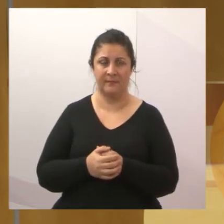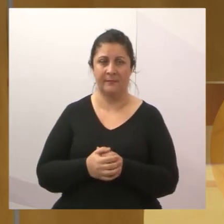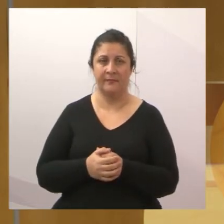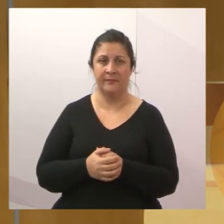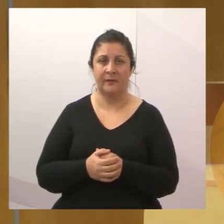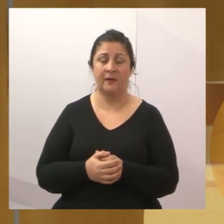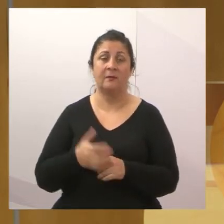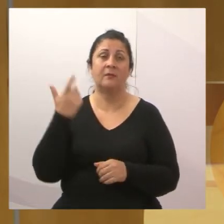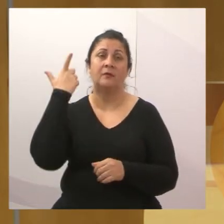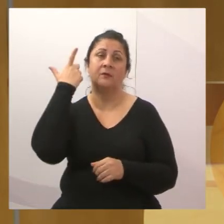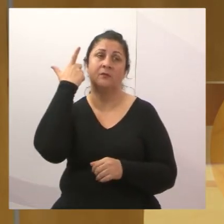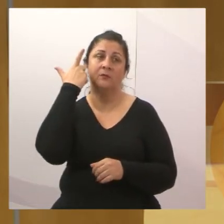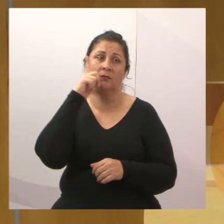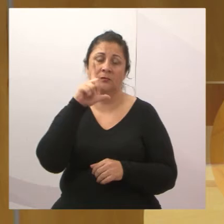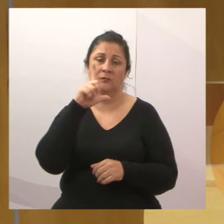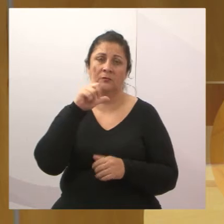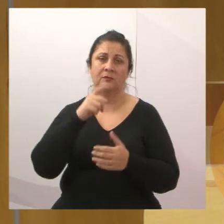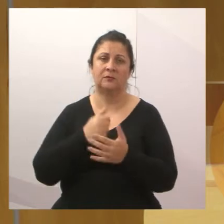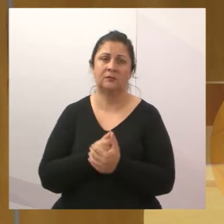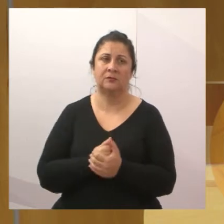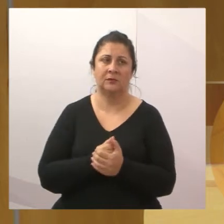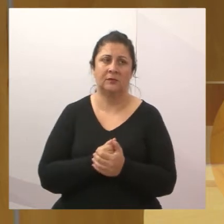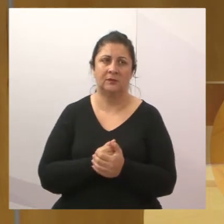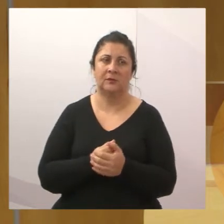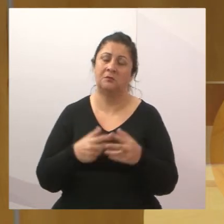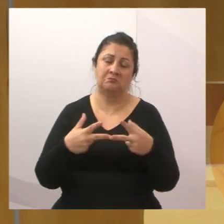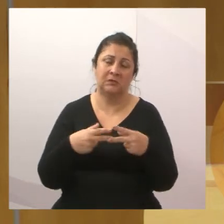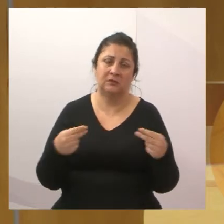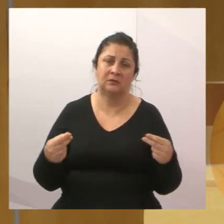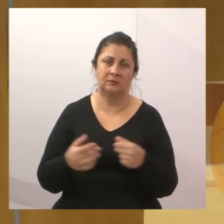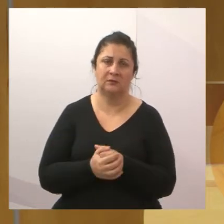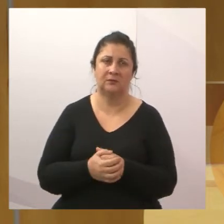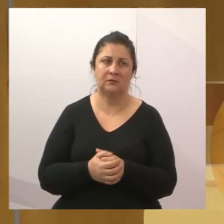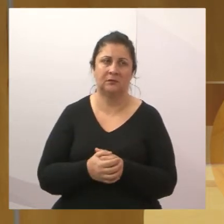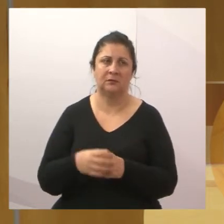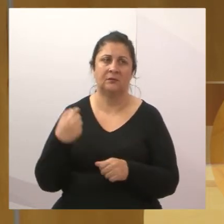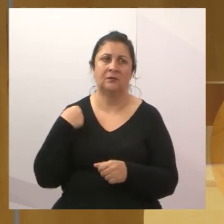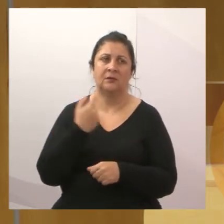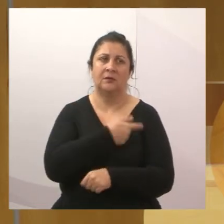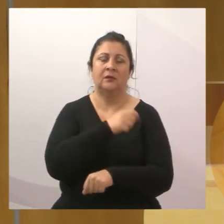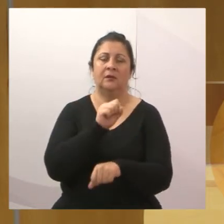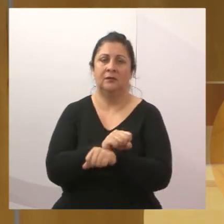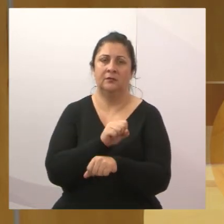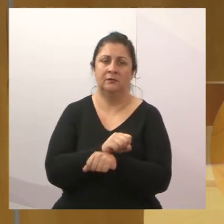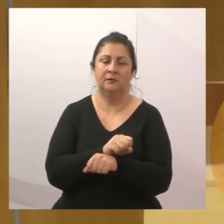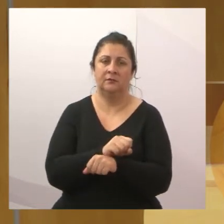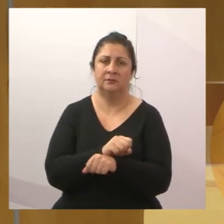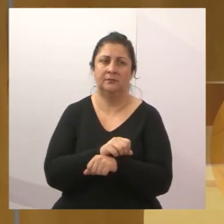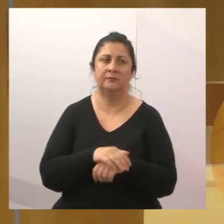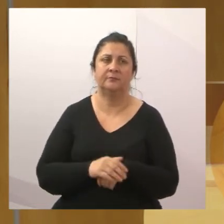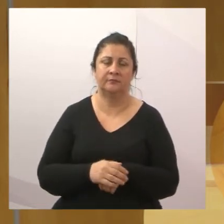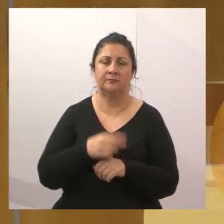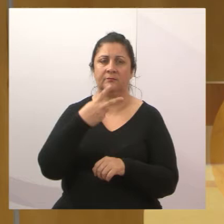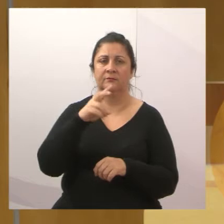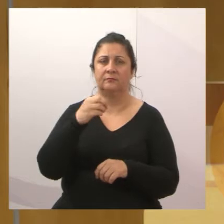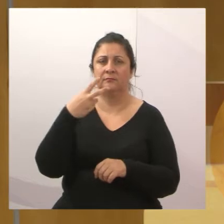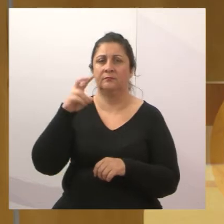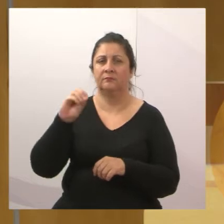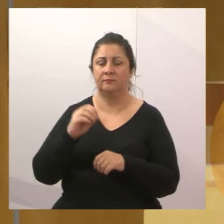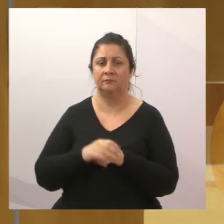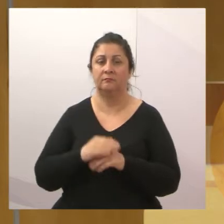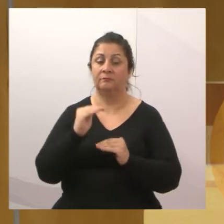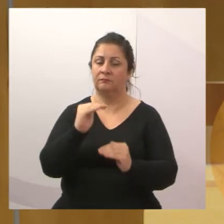para dar conta dessas coisas. Então, a gente conta, espera que em 2020 tenha